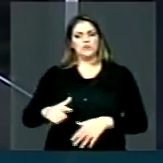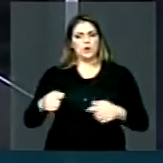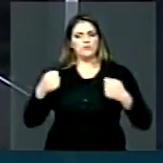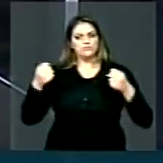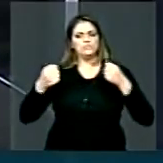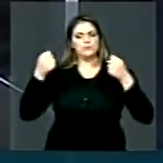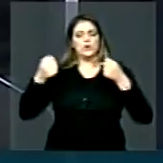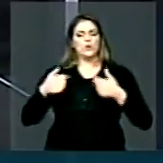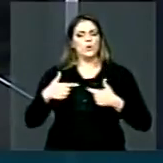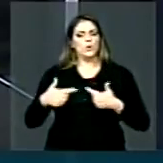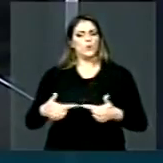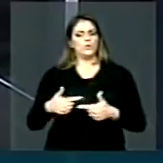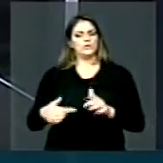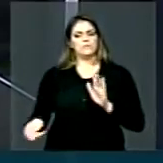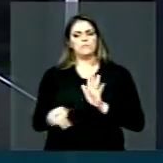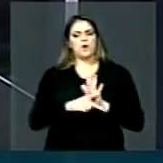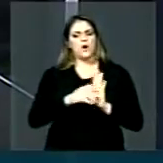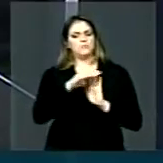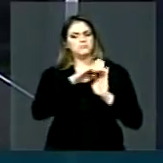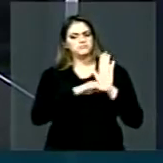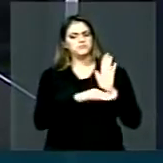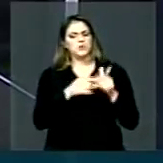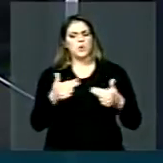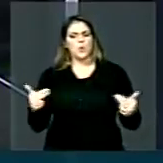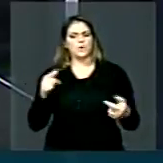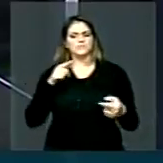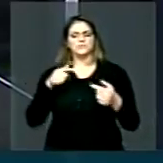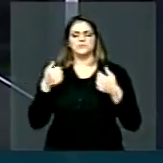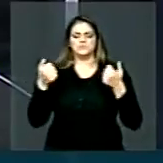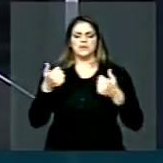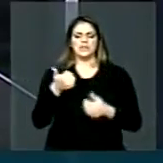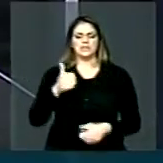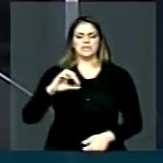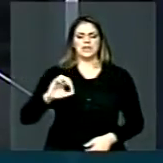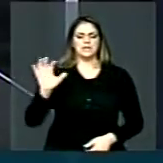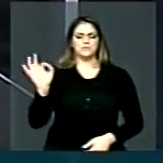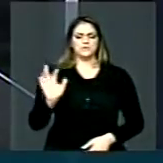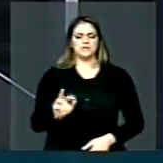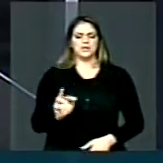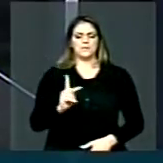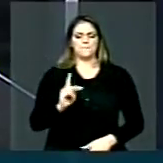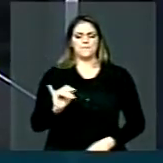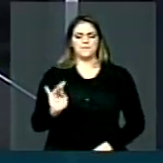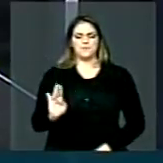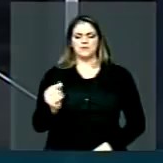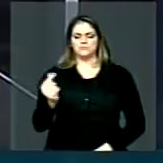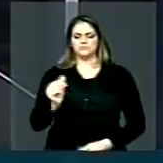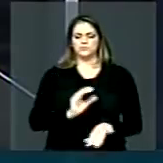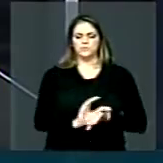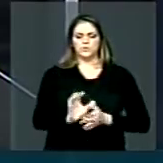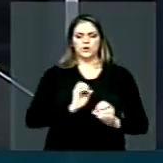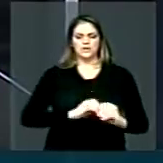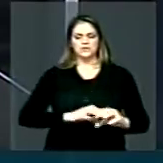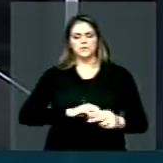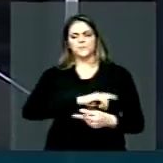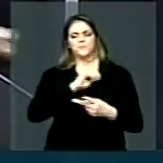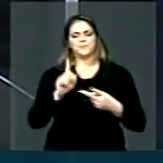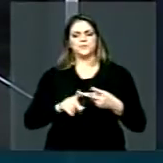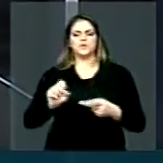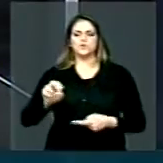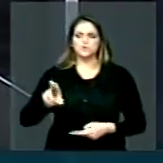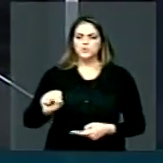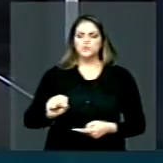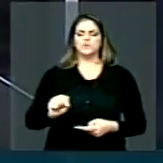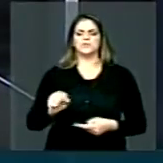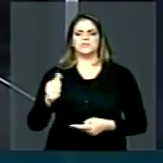lutas legítima, eleita pela 10% do PIB para a educação, resgate do SUS, tarifa